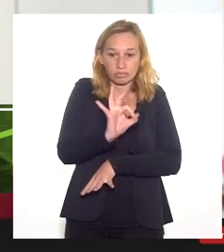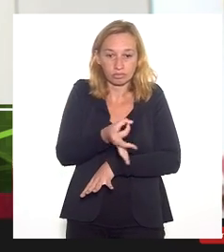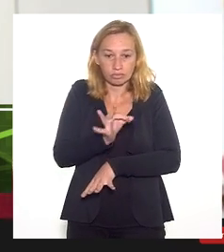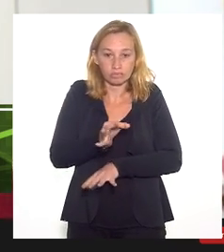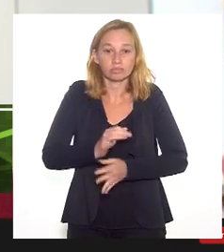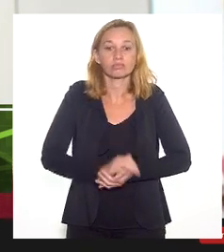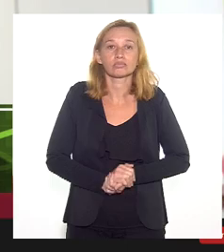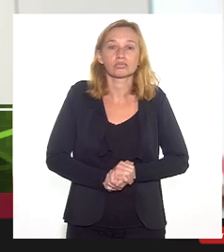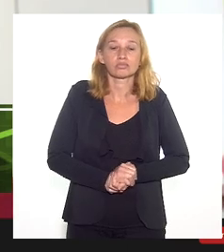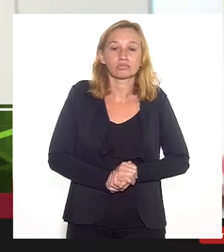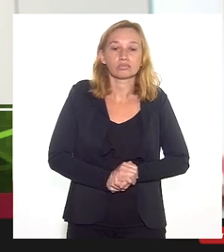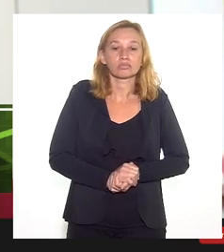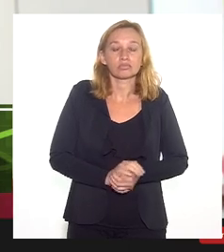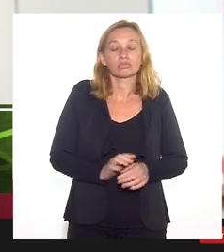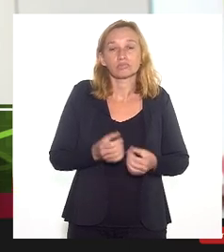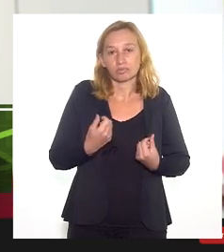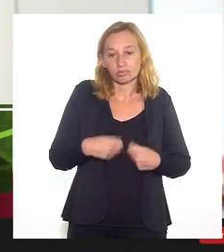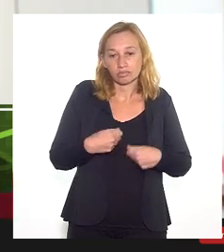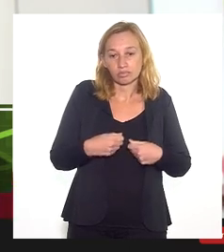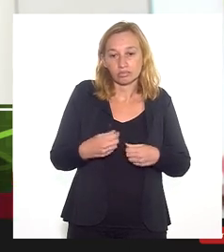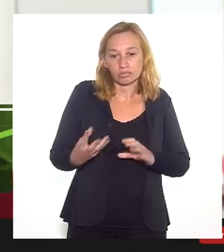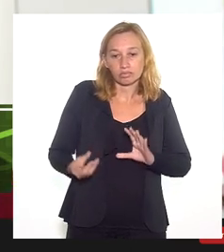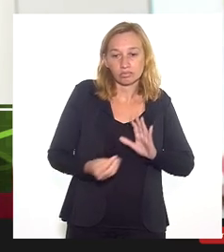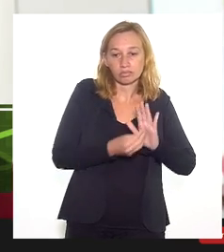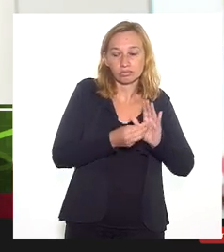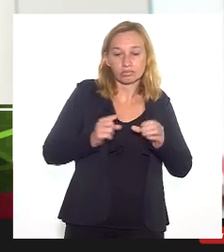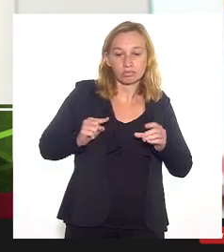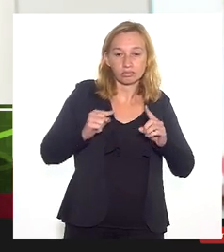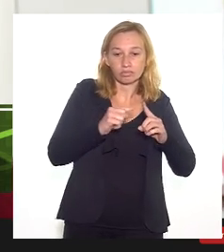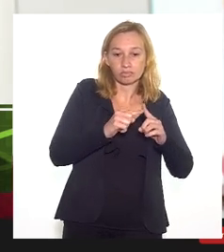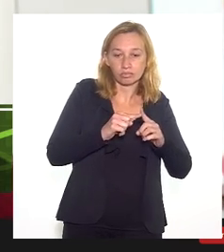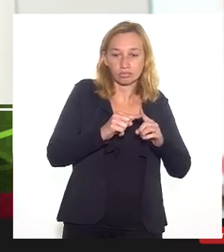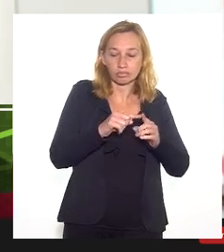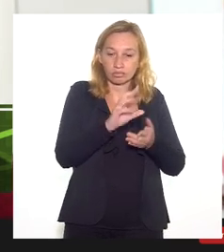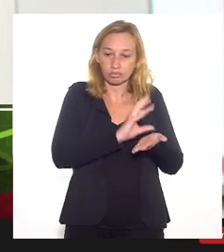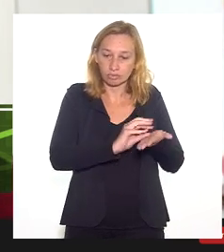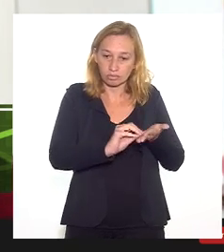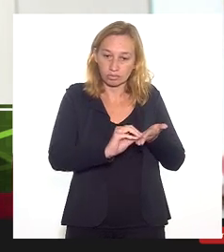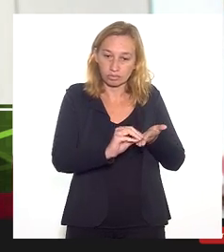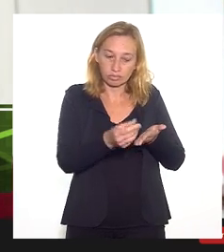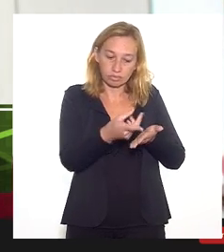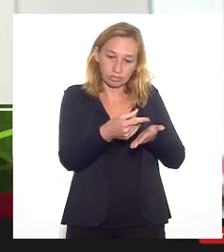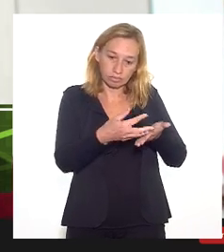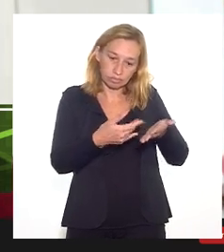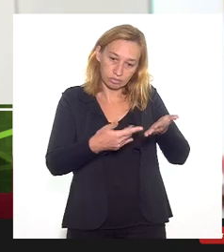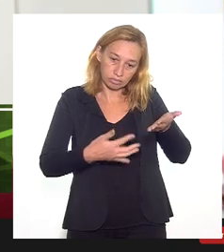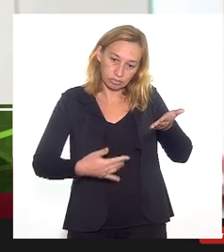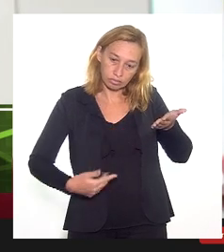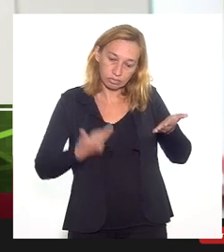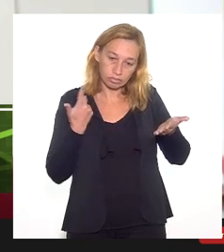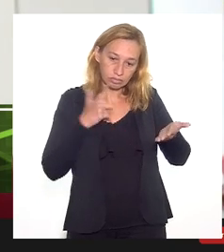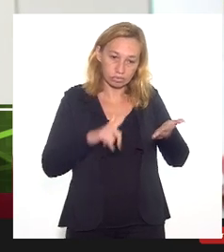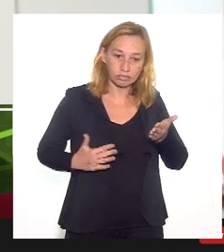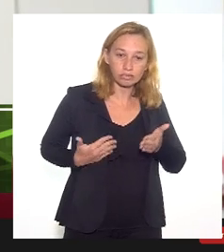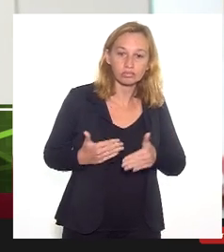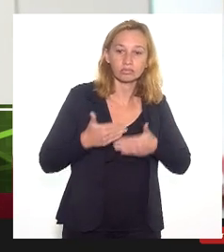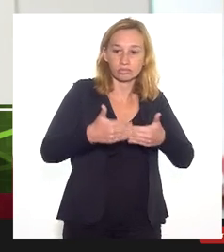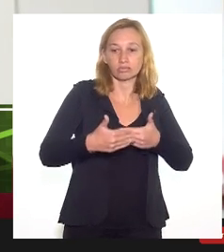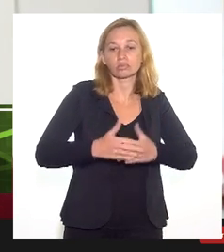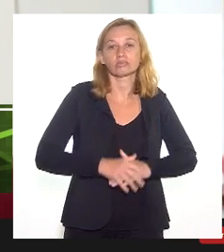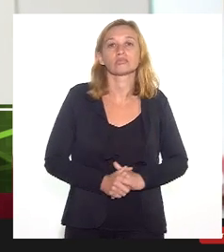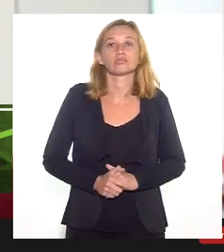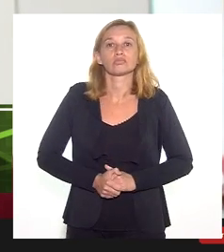isso tem que estar de forma objetiva desenhada numa pauta para que a gente consiga avançar então